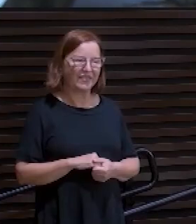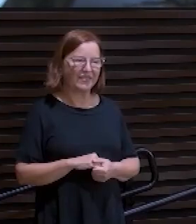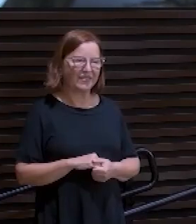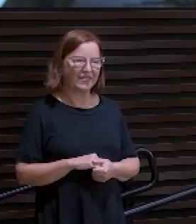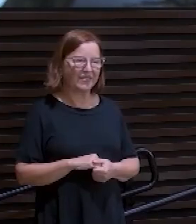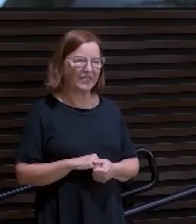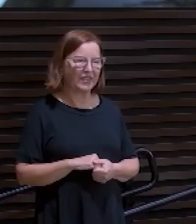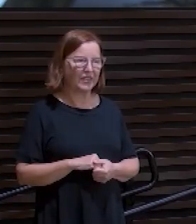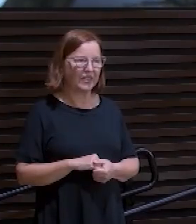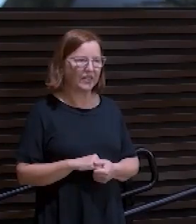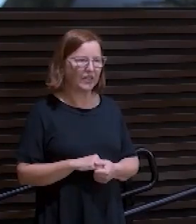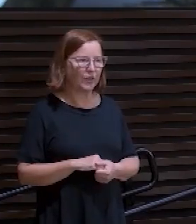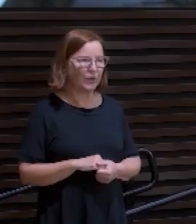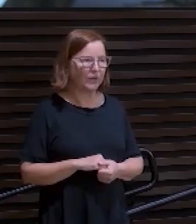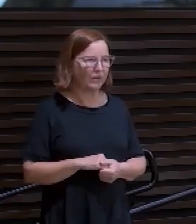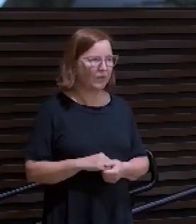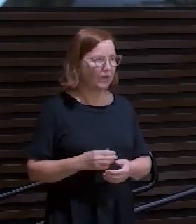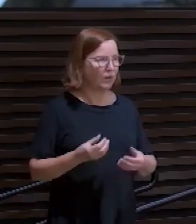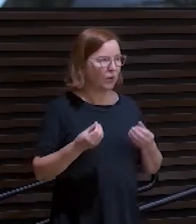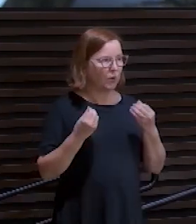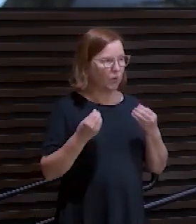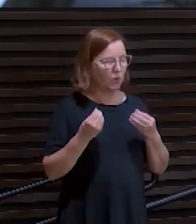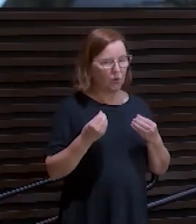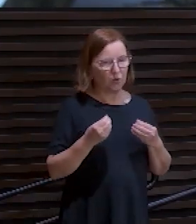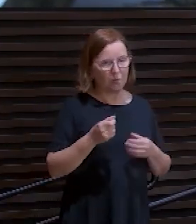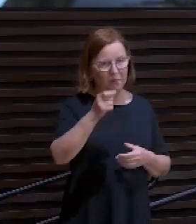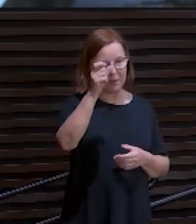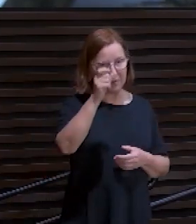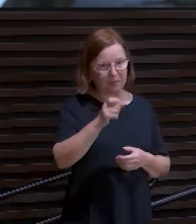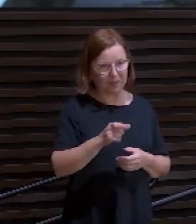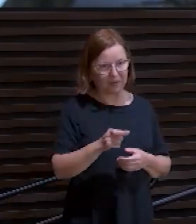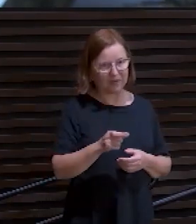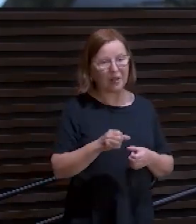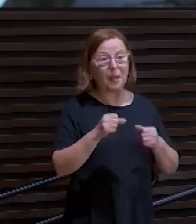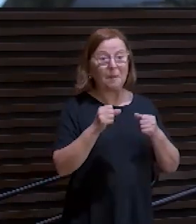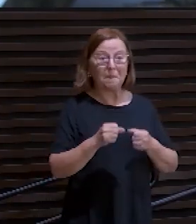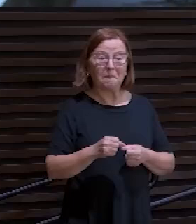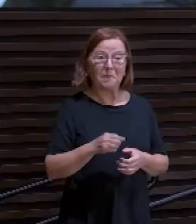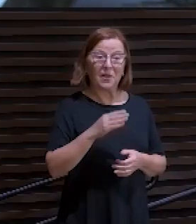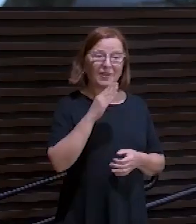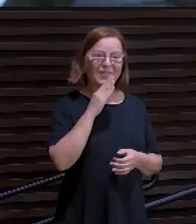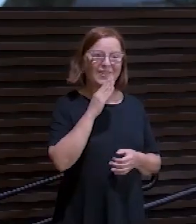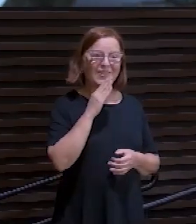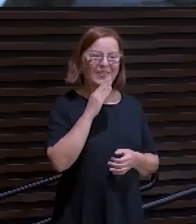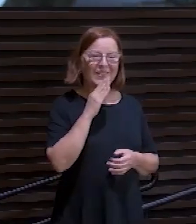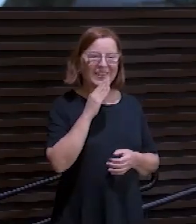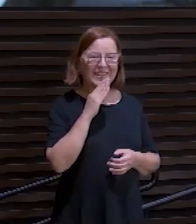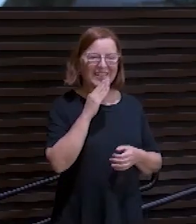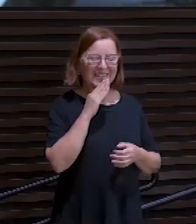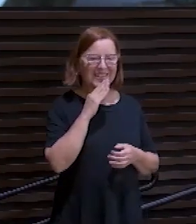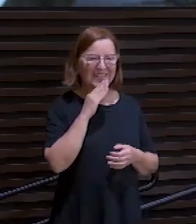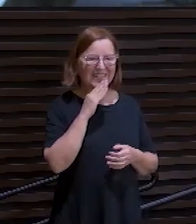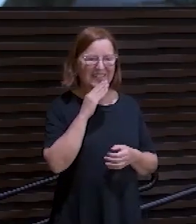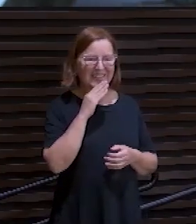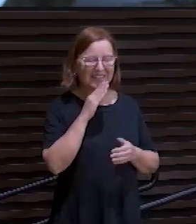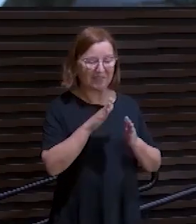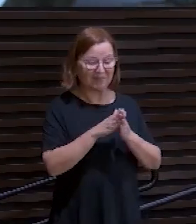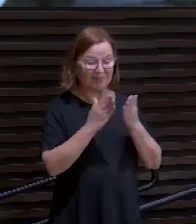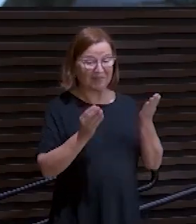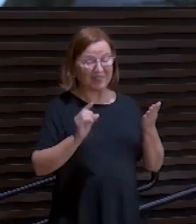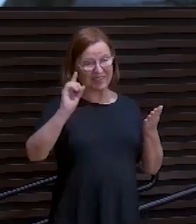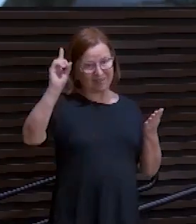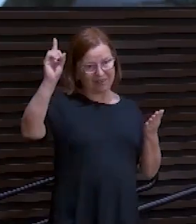Como é que alguém pode conhecer tão bem a Escritura? Sabe como? Pelo caminho do serviço, que é o caminho